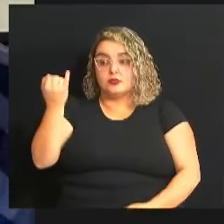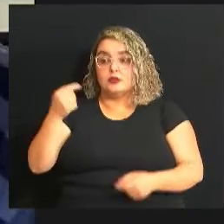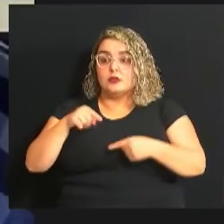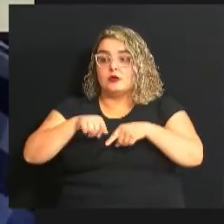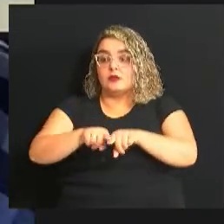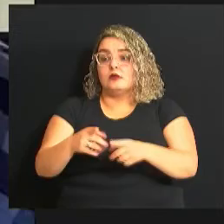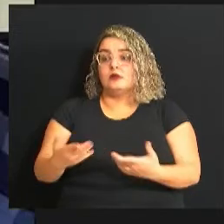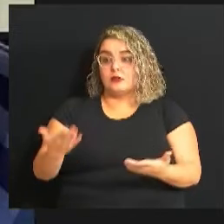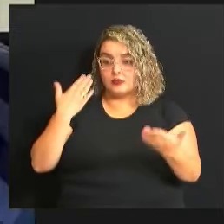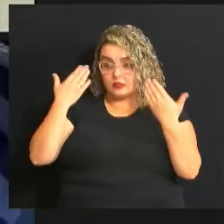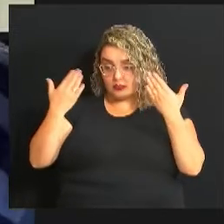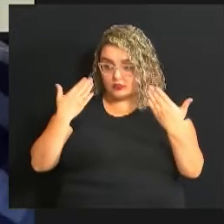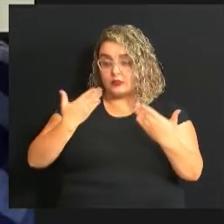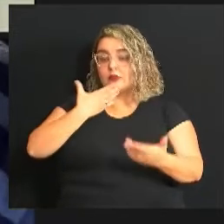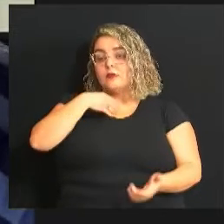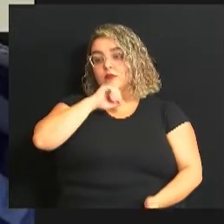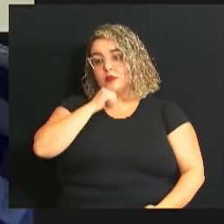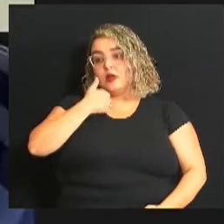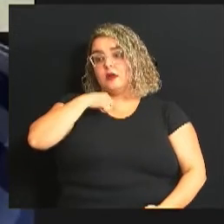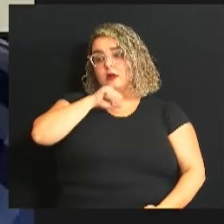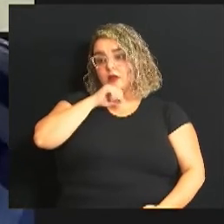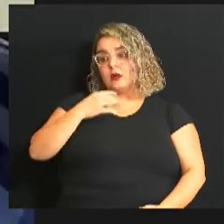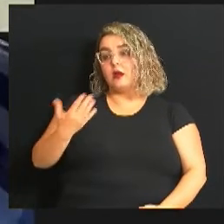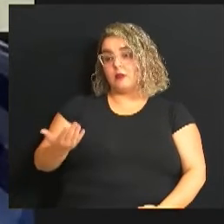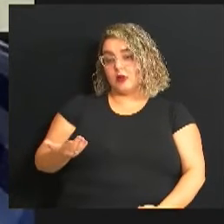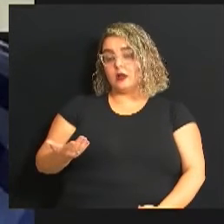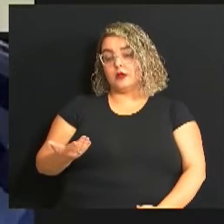psicólogo e os pais. Então,